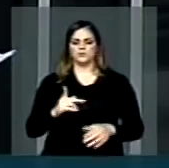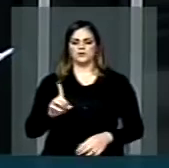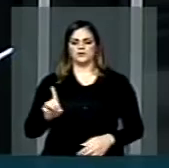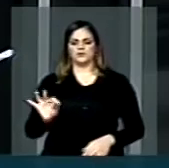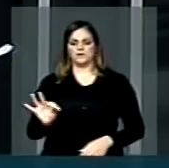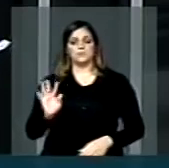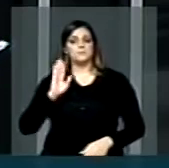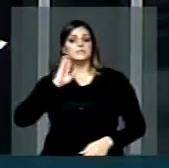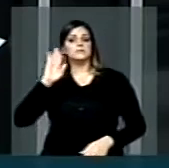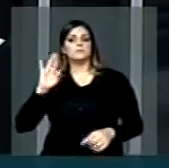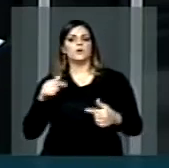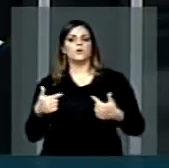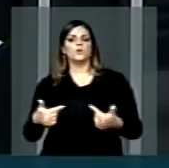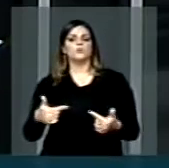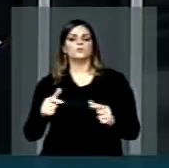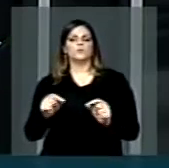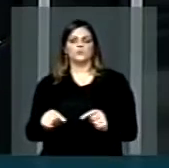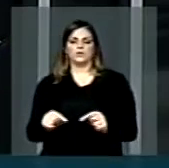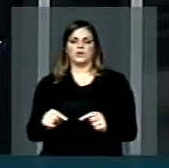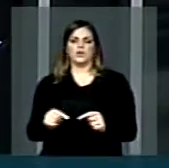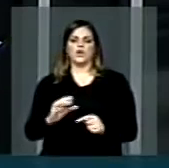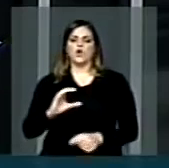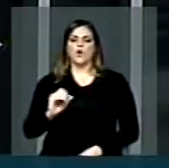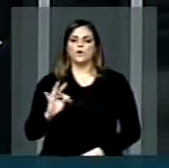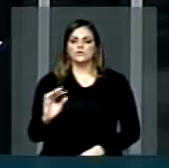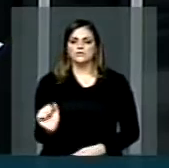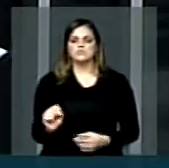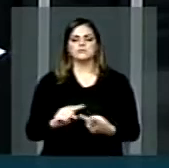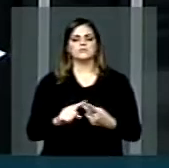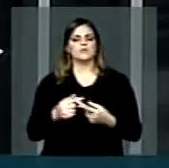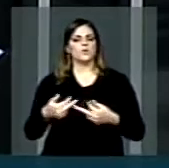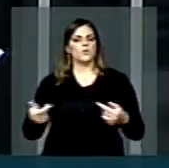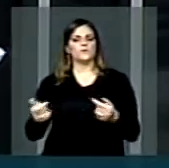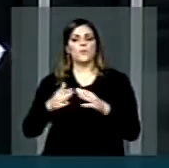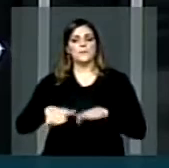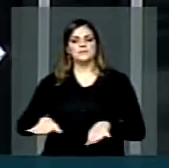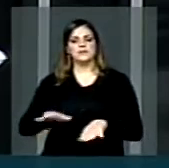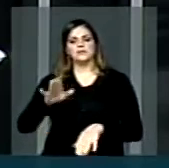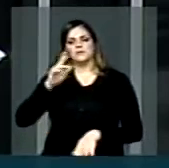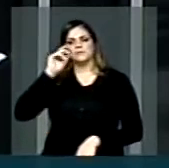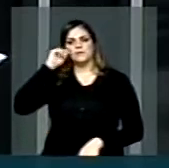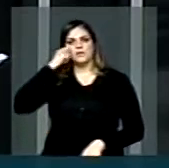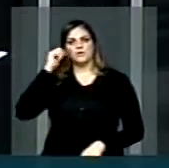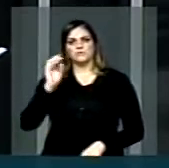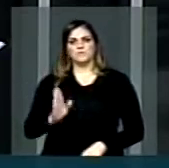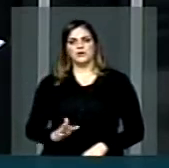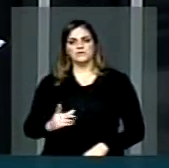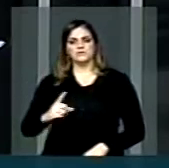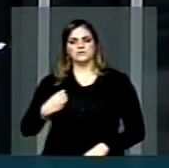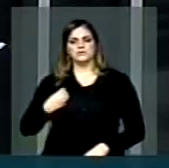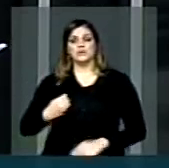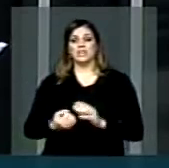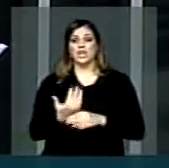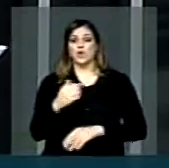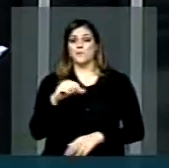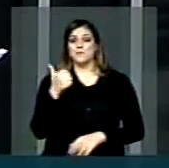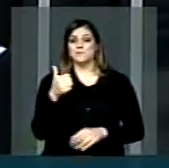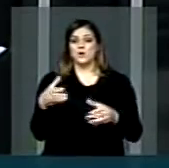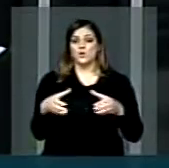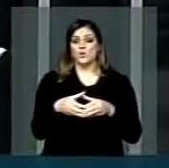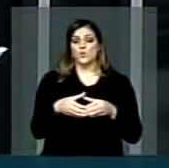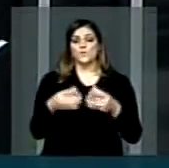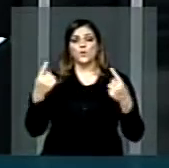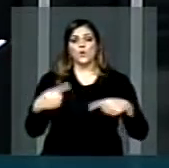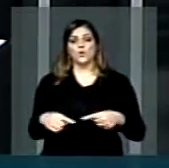maiores bandeiras, ação compensatória e cotas para a população afro-brasileira. Criou o primeiro órgão executivo voltado especificamente à ação contra